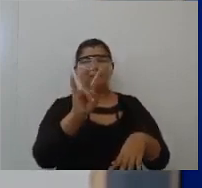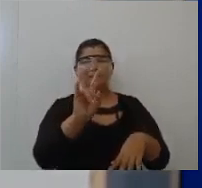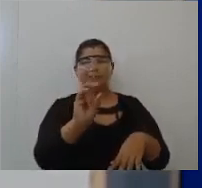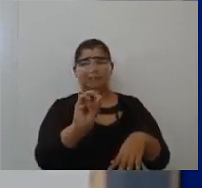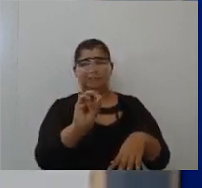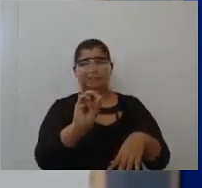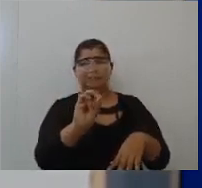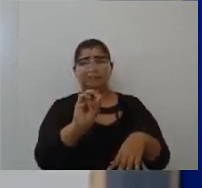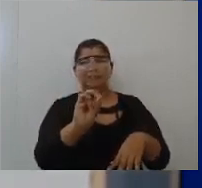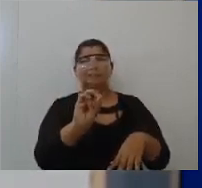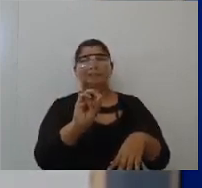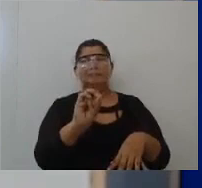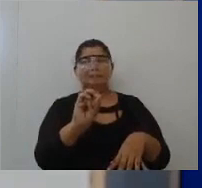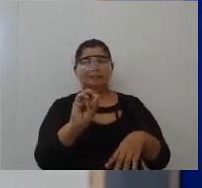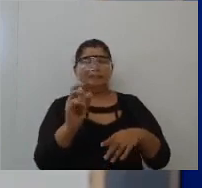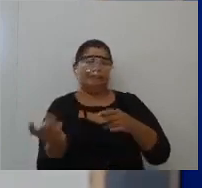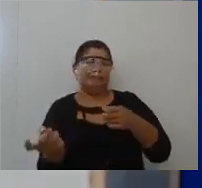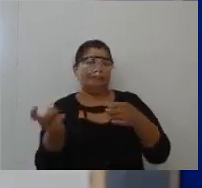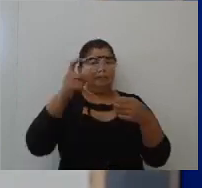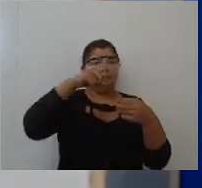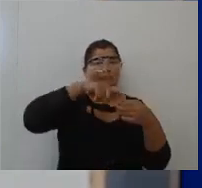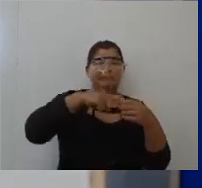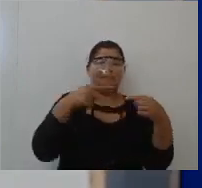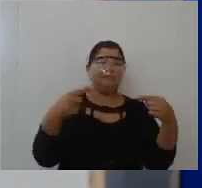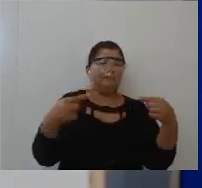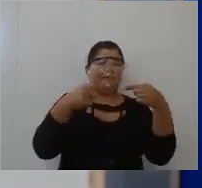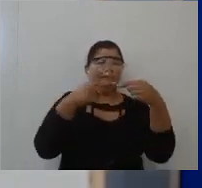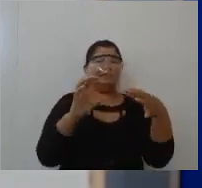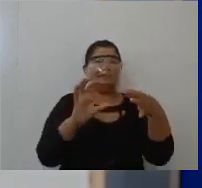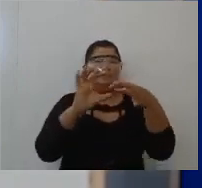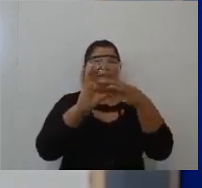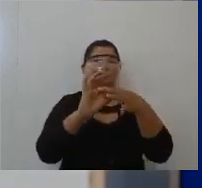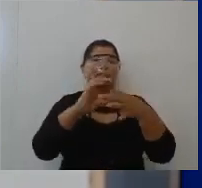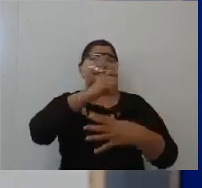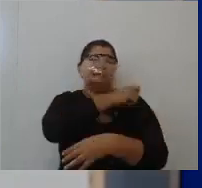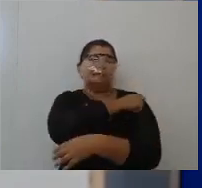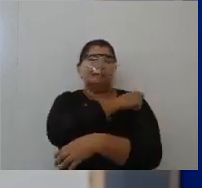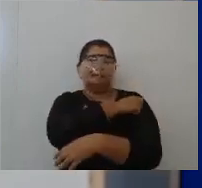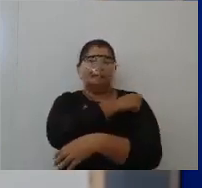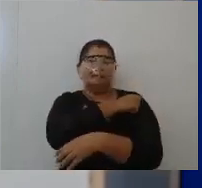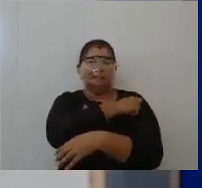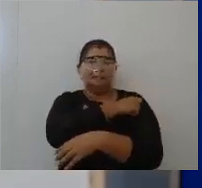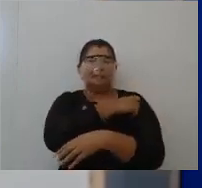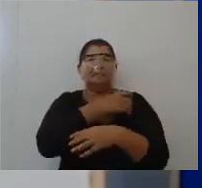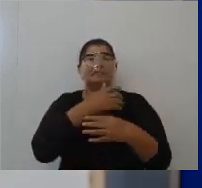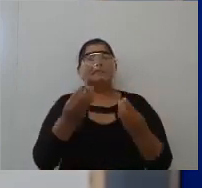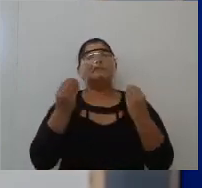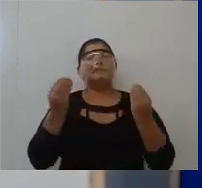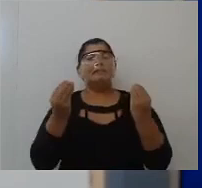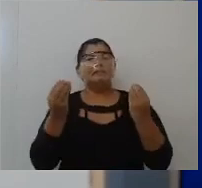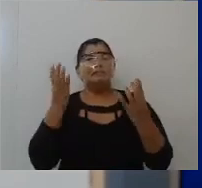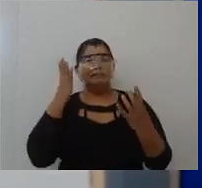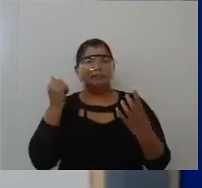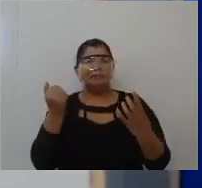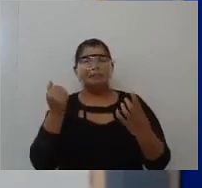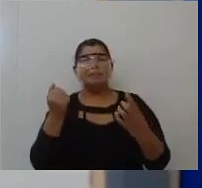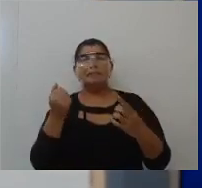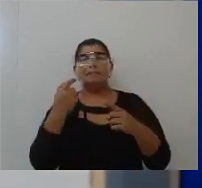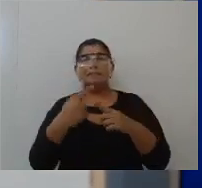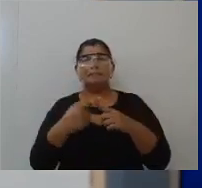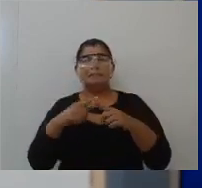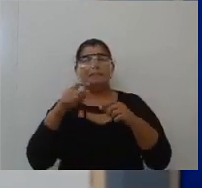Pronome relativo retomando a palavrinha aluno. Luiz, e como é que eu sei disso? Eu